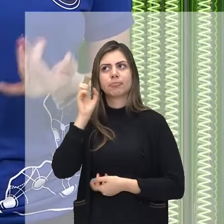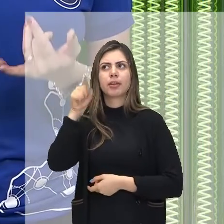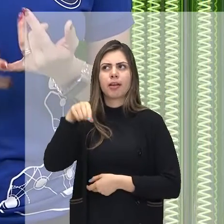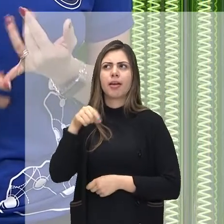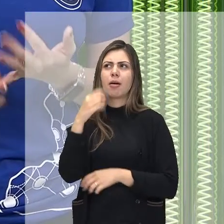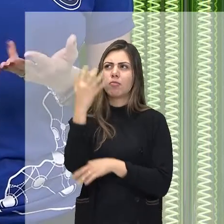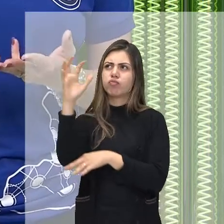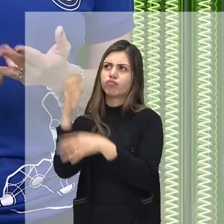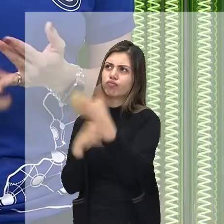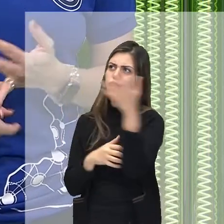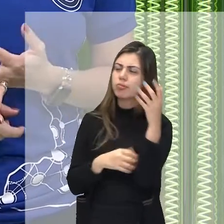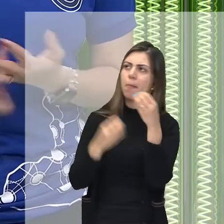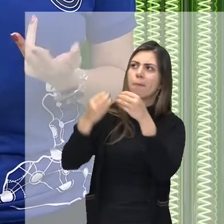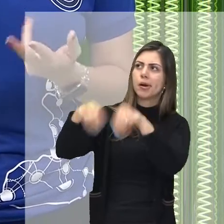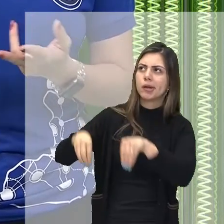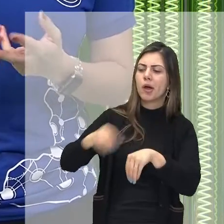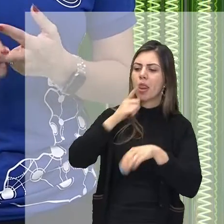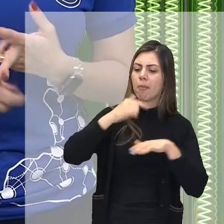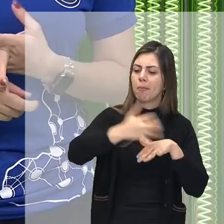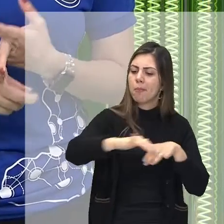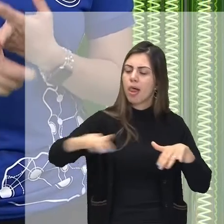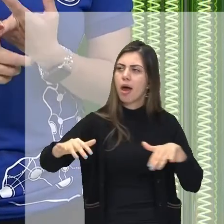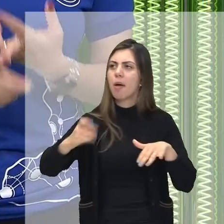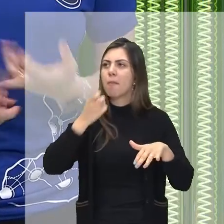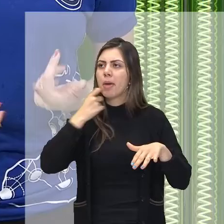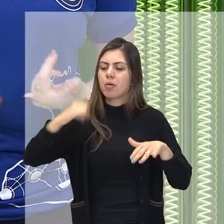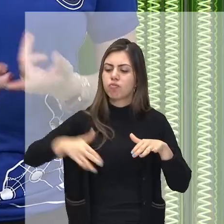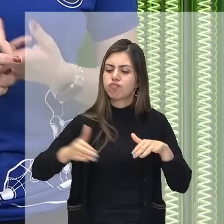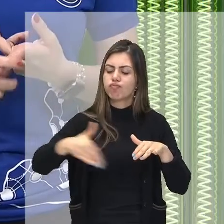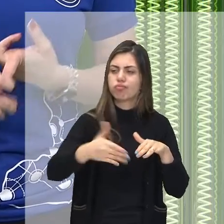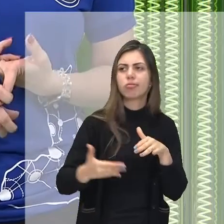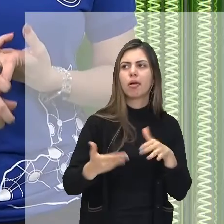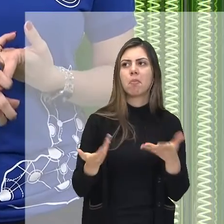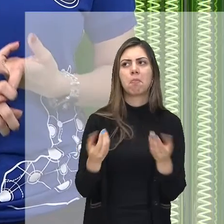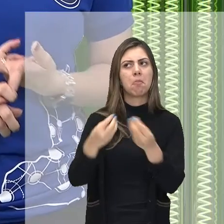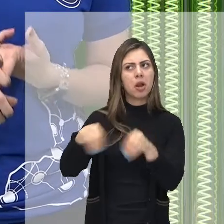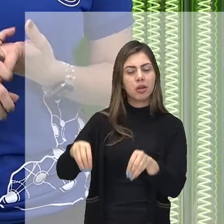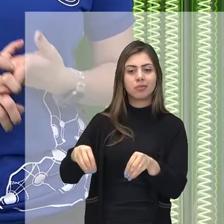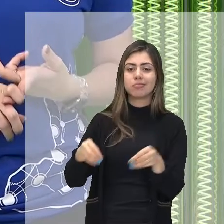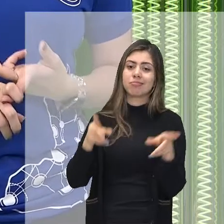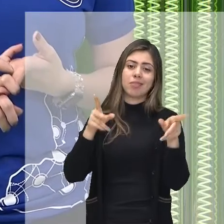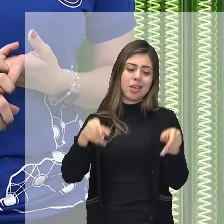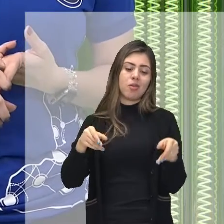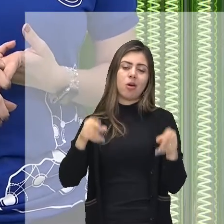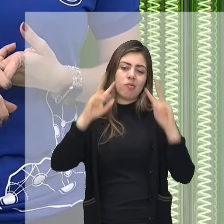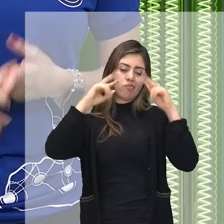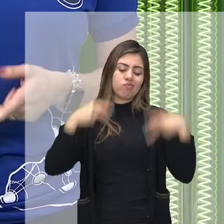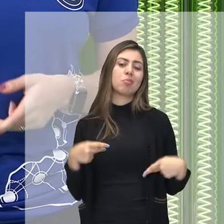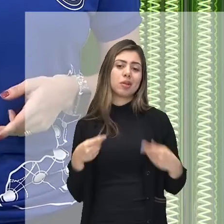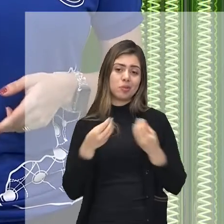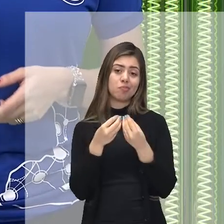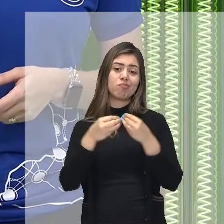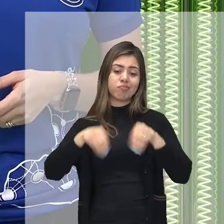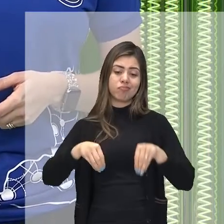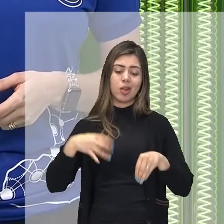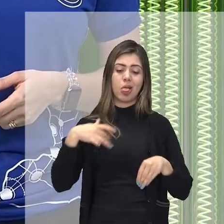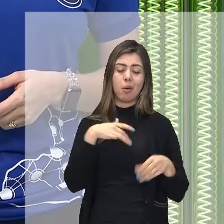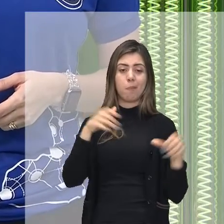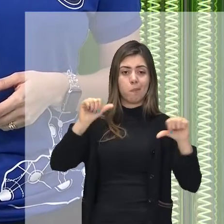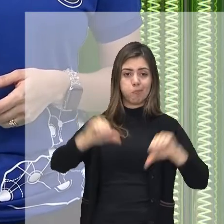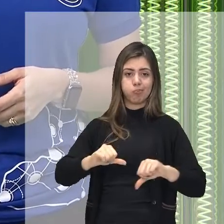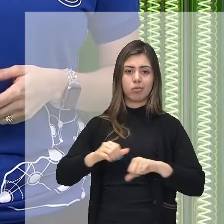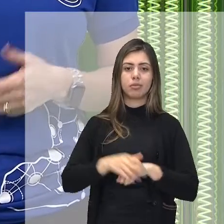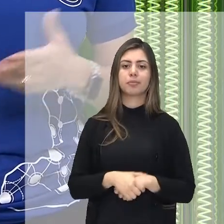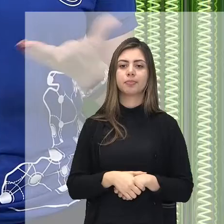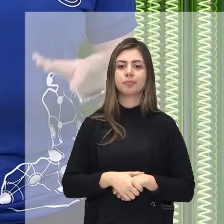faz mal para o vegetal, faz mal para o solo, faz mal para os corpos de água, vai fazer muito mal para a gente também, certo?